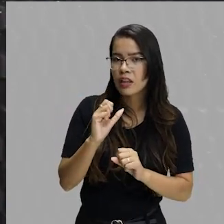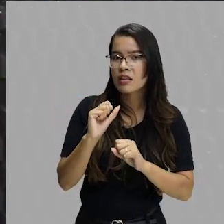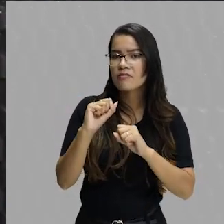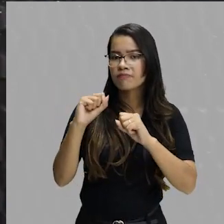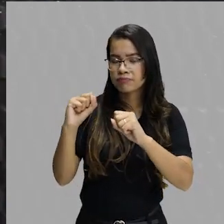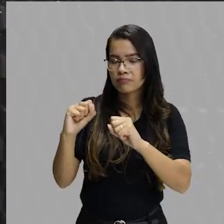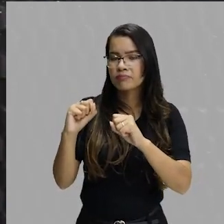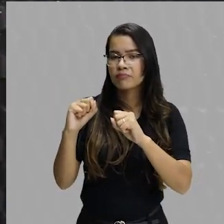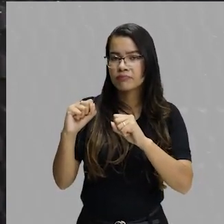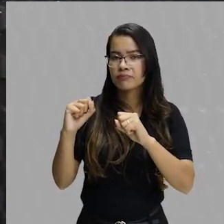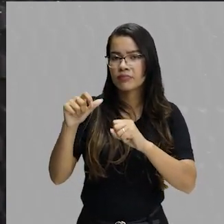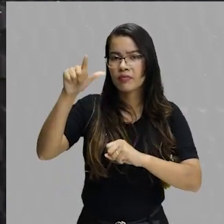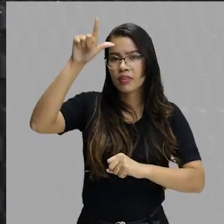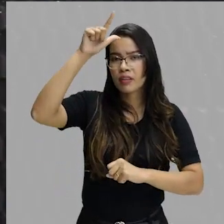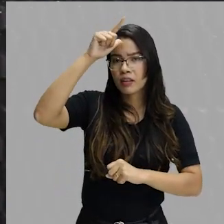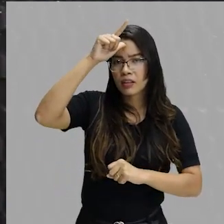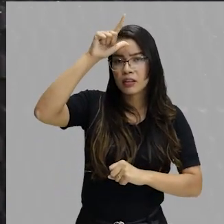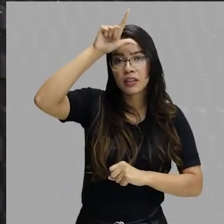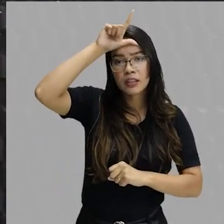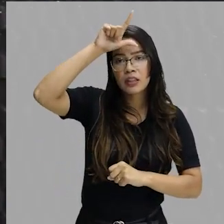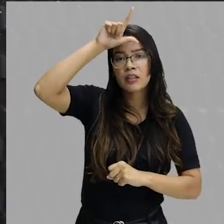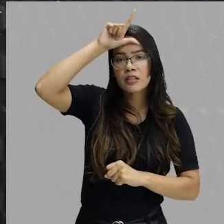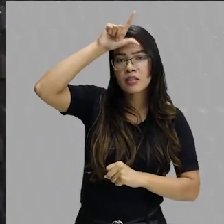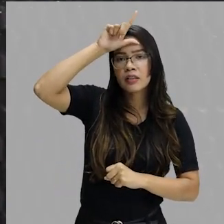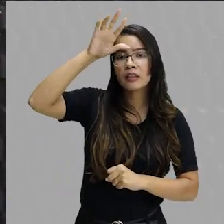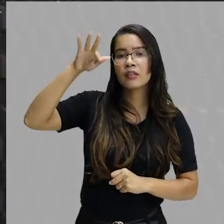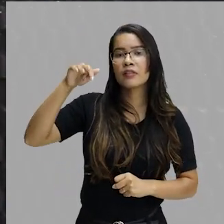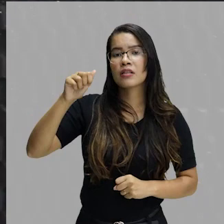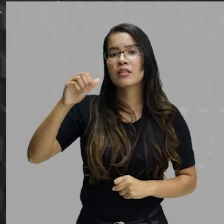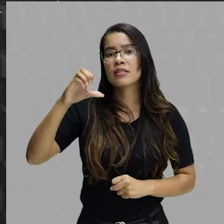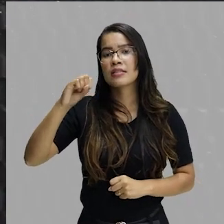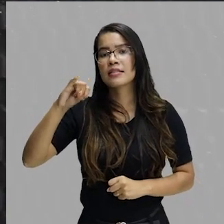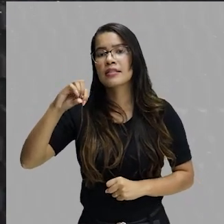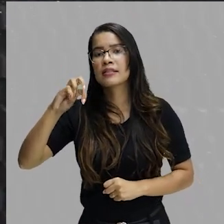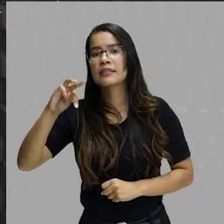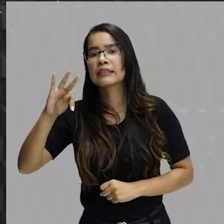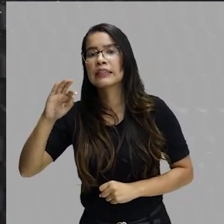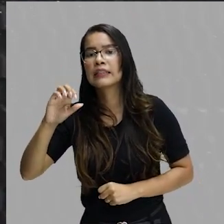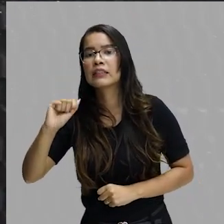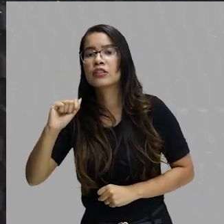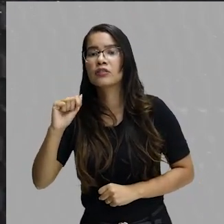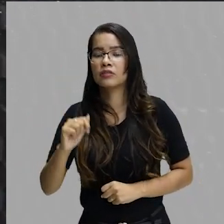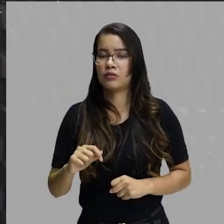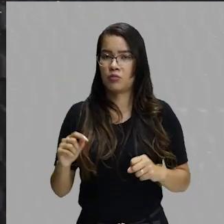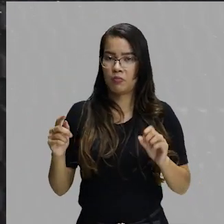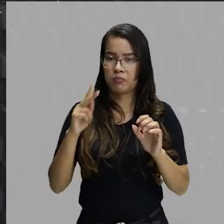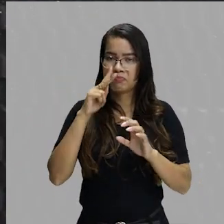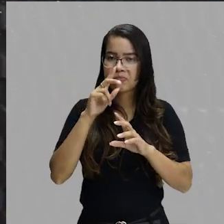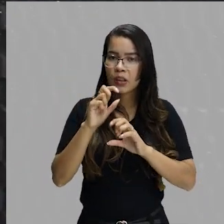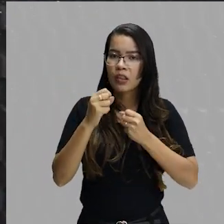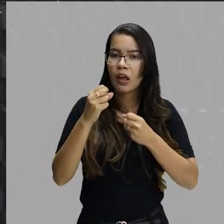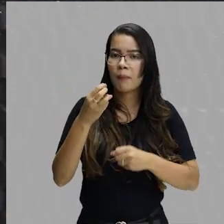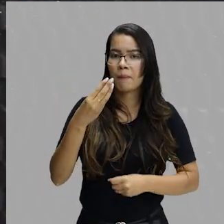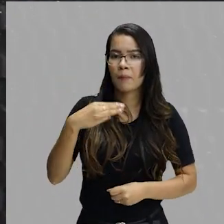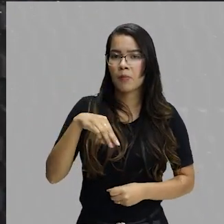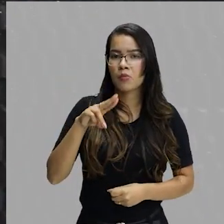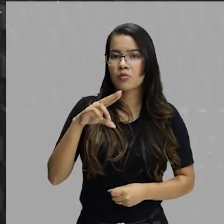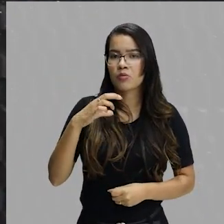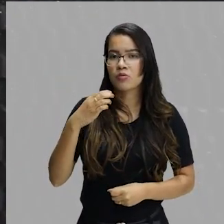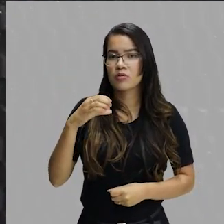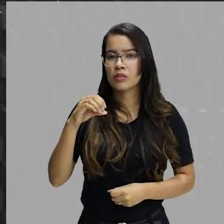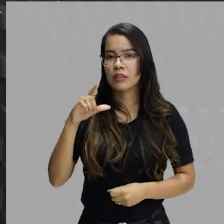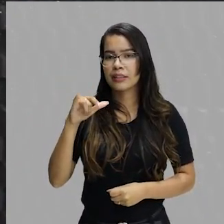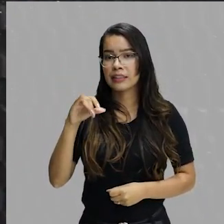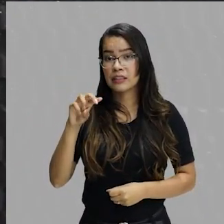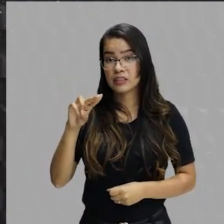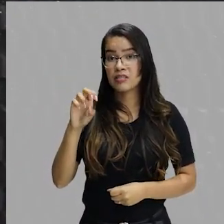poder, ao ponto dele estruturar ali o Estado totalitário. O que foi importante também, o apoio de setores